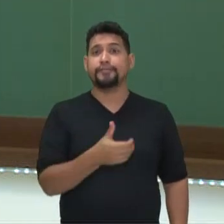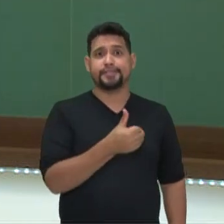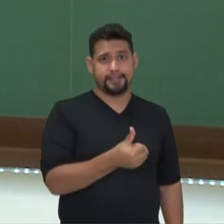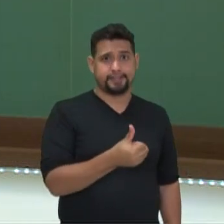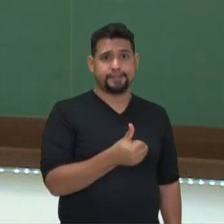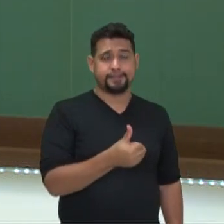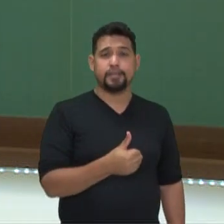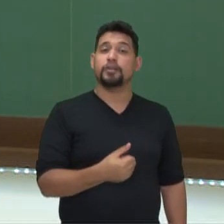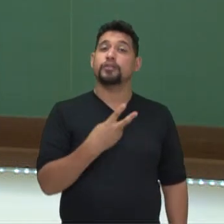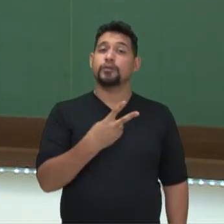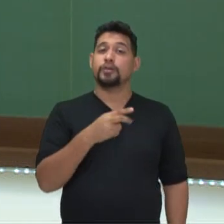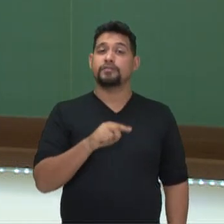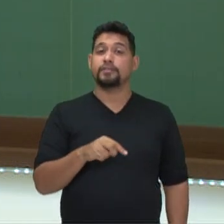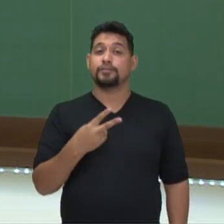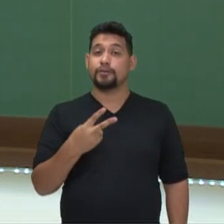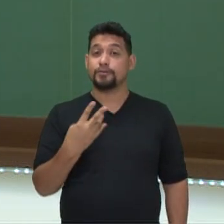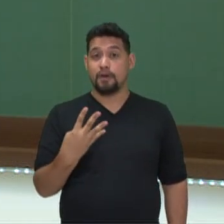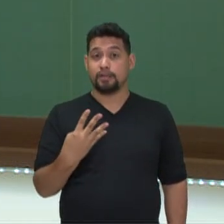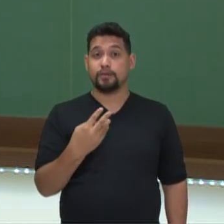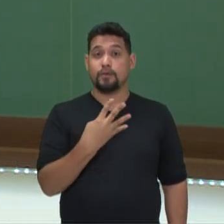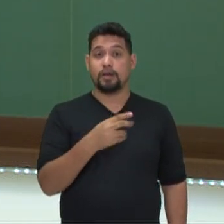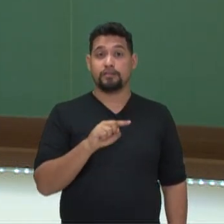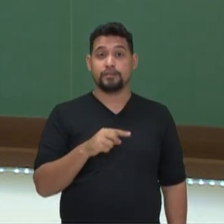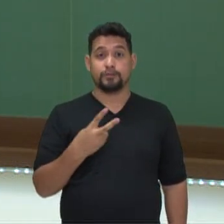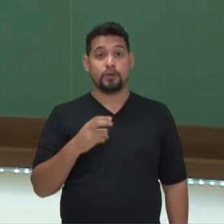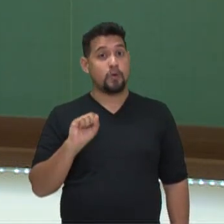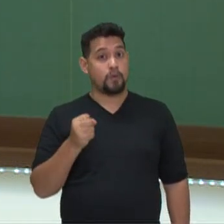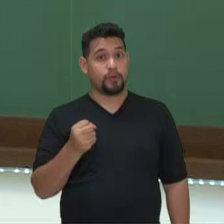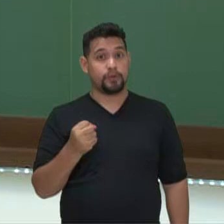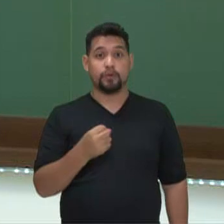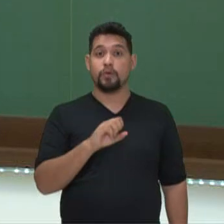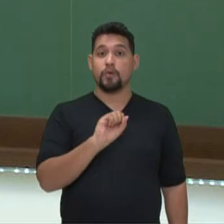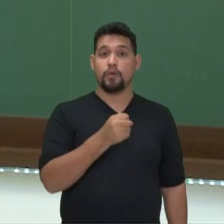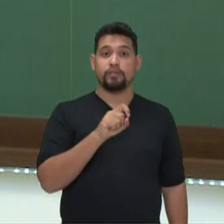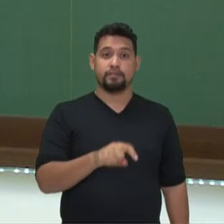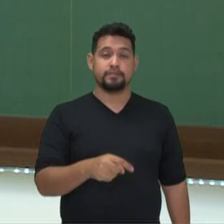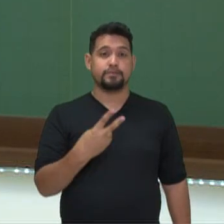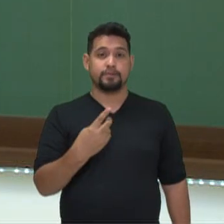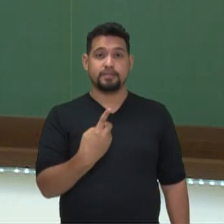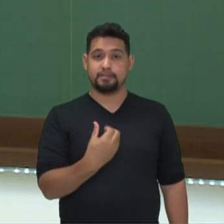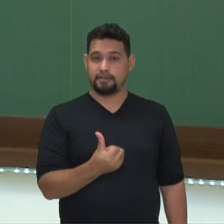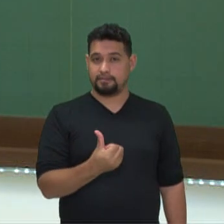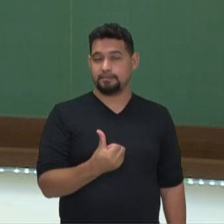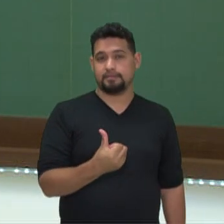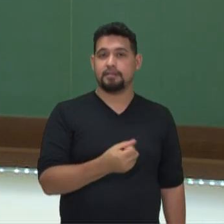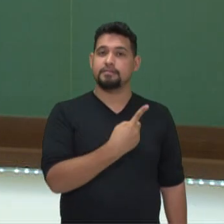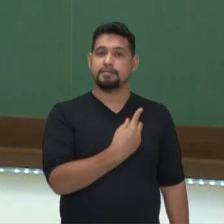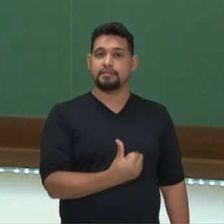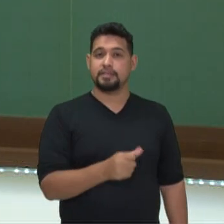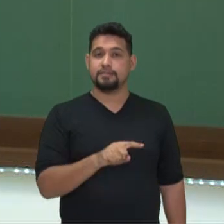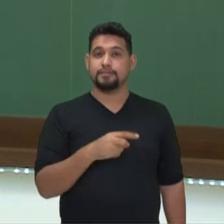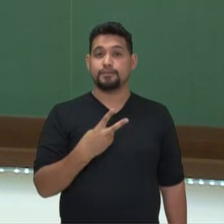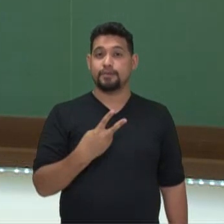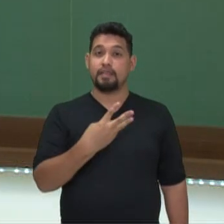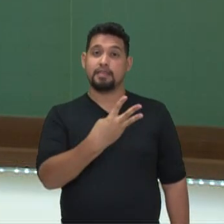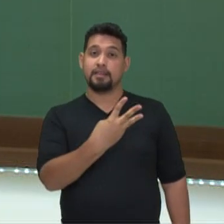vezes 2, 4. 4 vezes 2, 8. 8 vezes 2, 16. 16 vezes